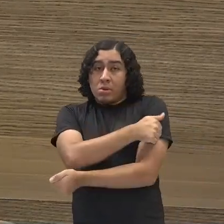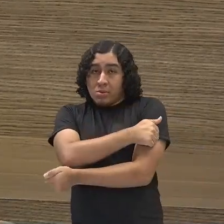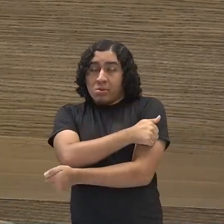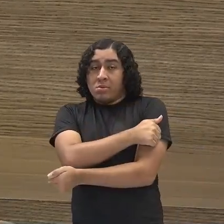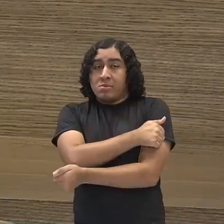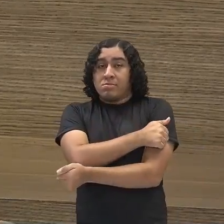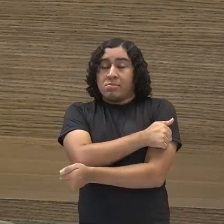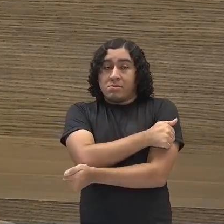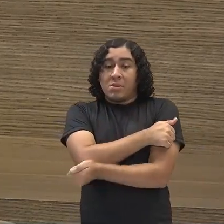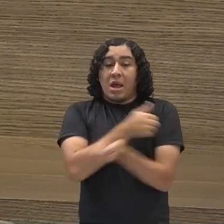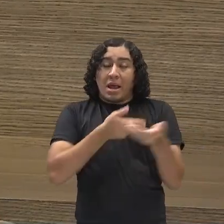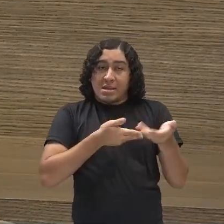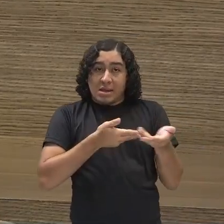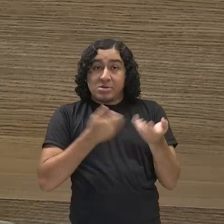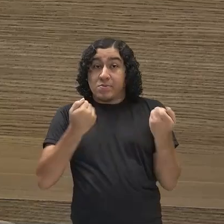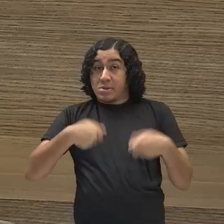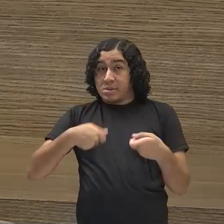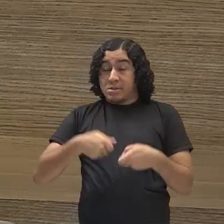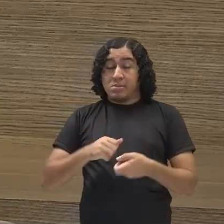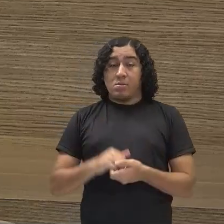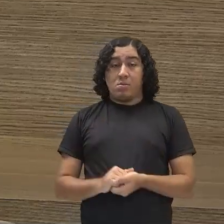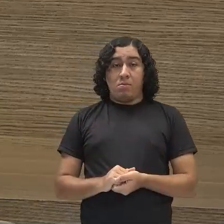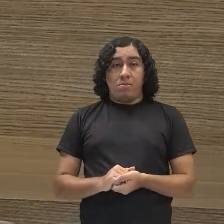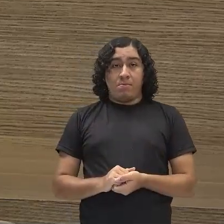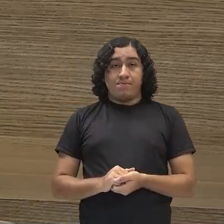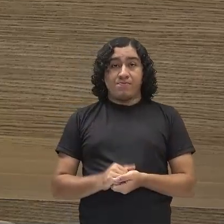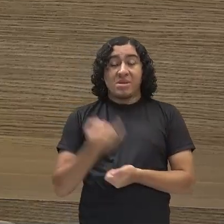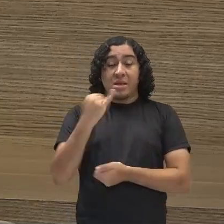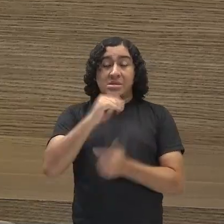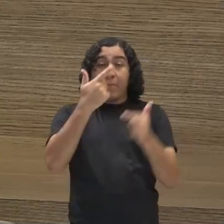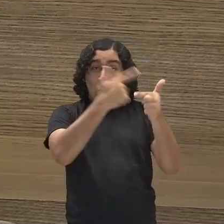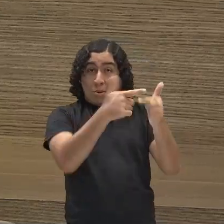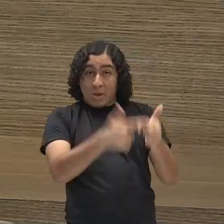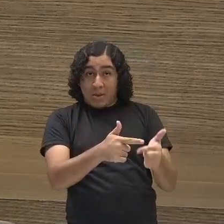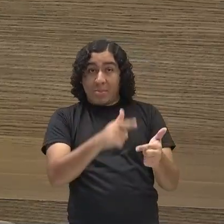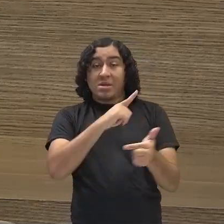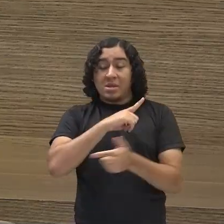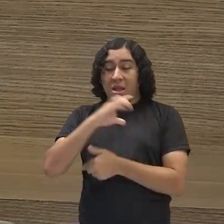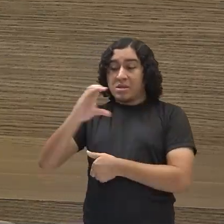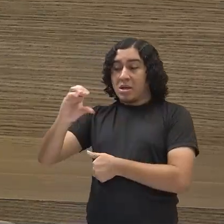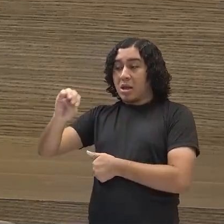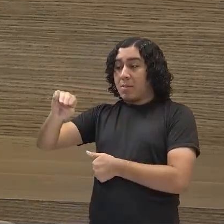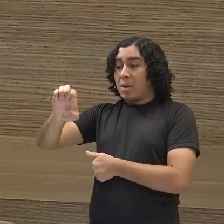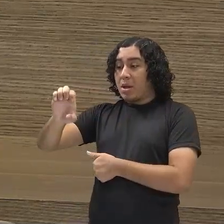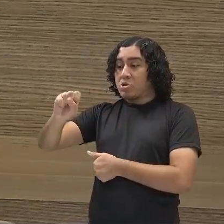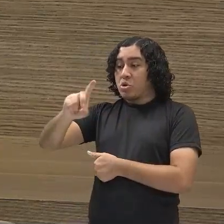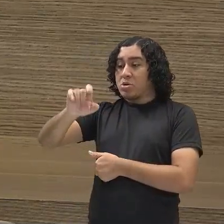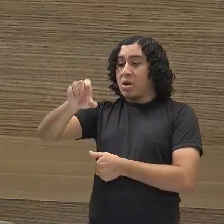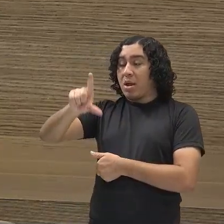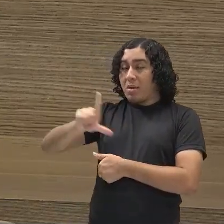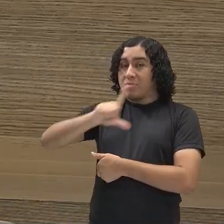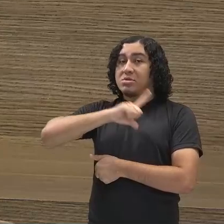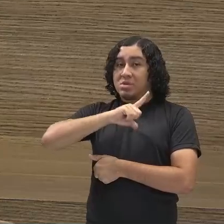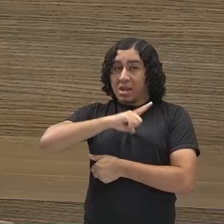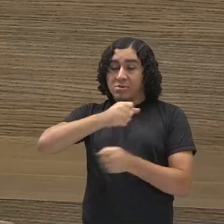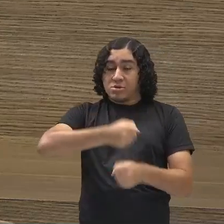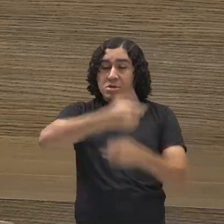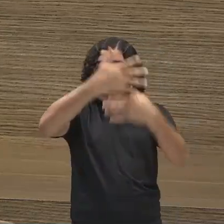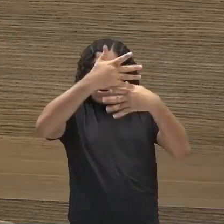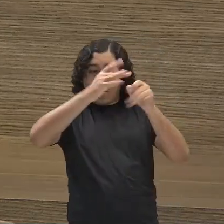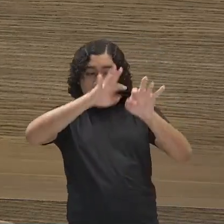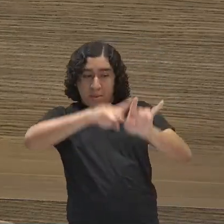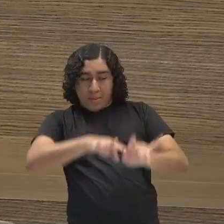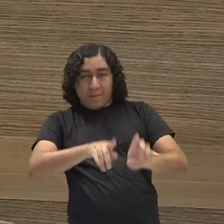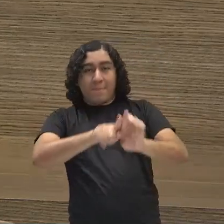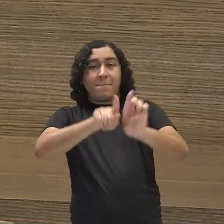interagir. E aí, quando isso acontece, a gente vai para o CME social. Vai interagir no chat, tá bom? Mas a gente não